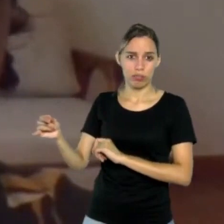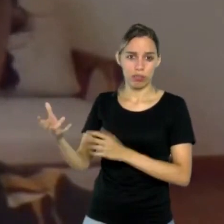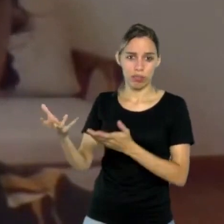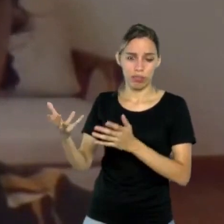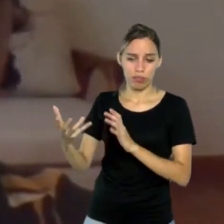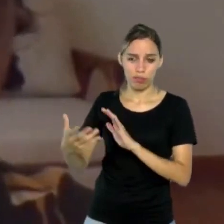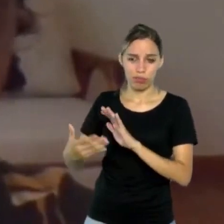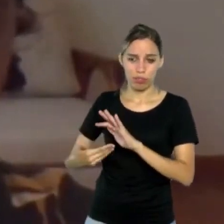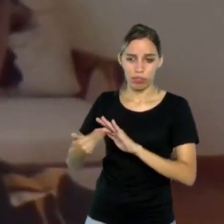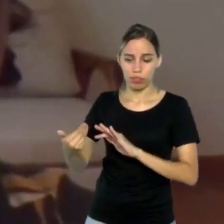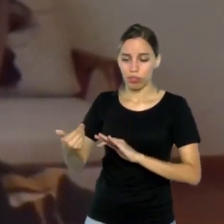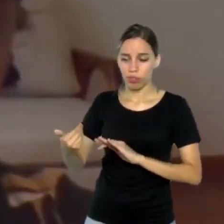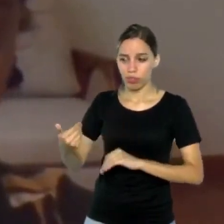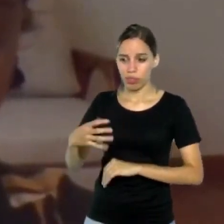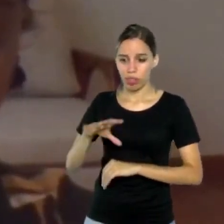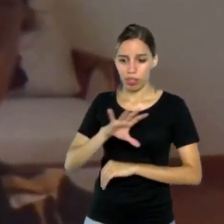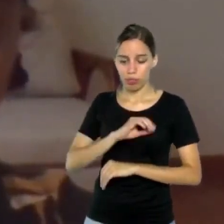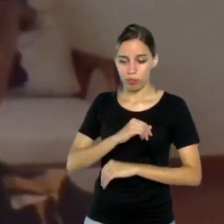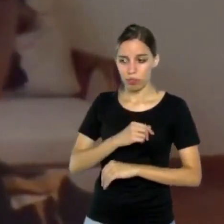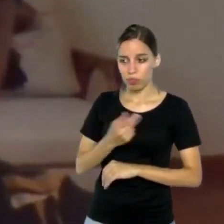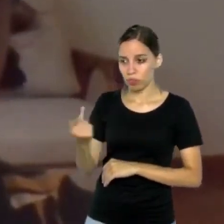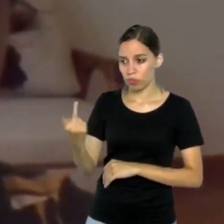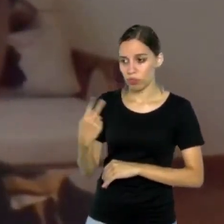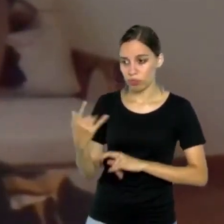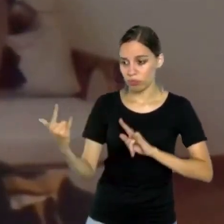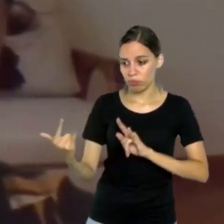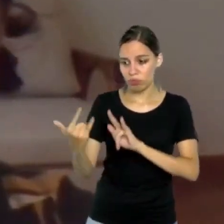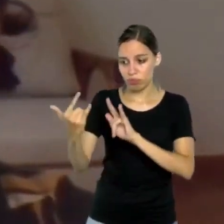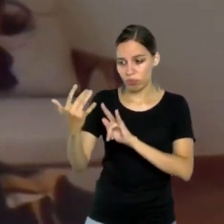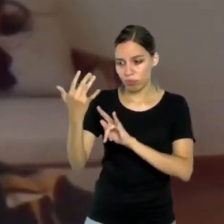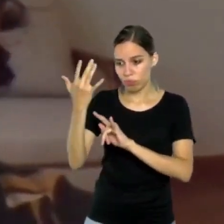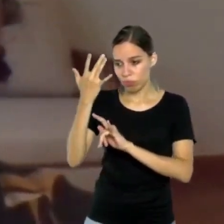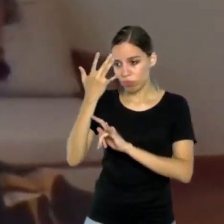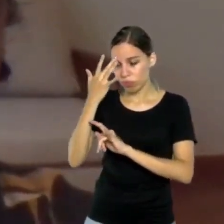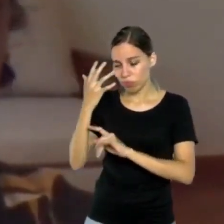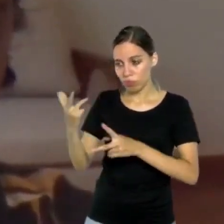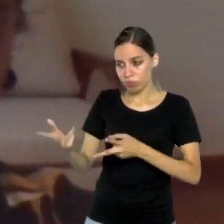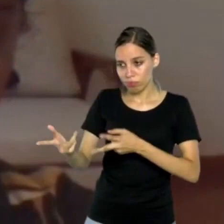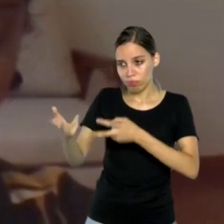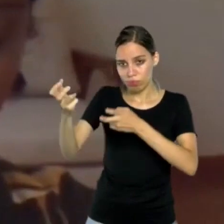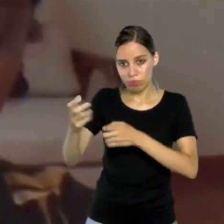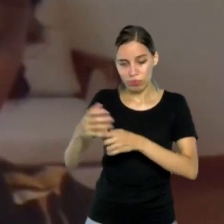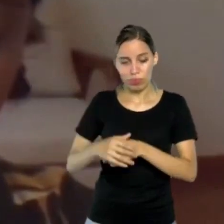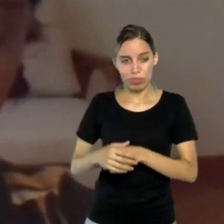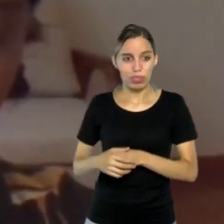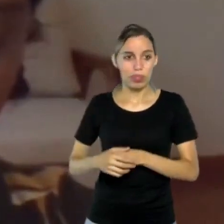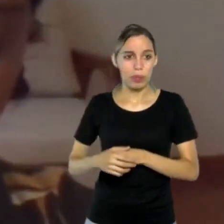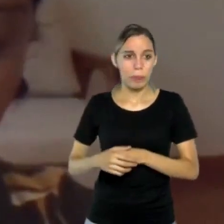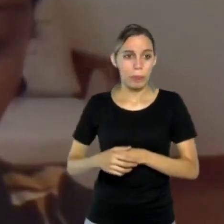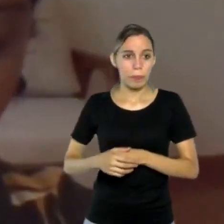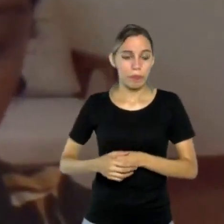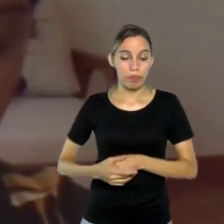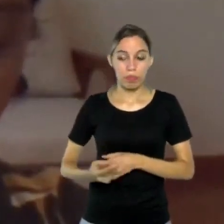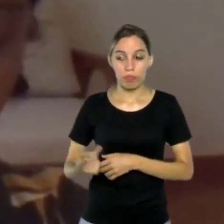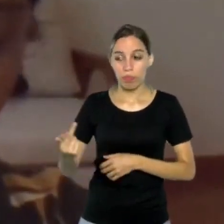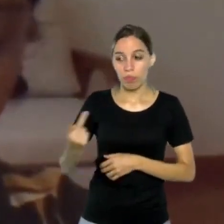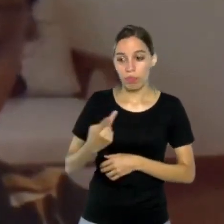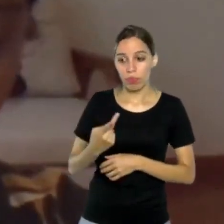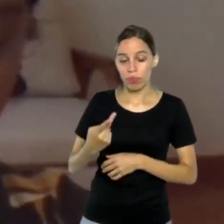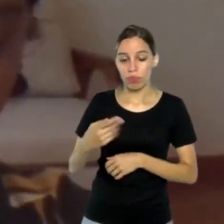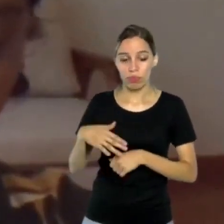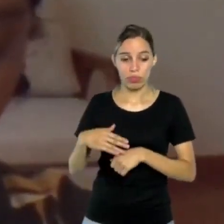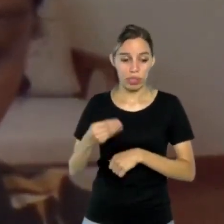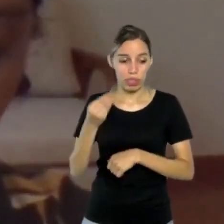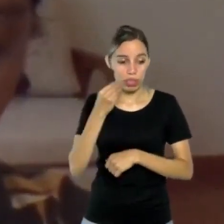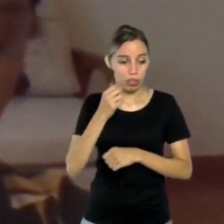soubemos reconhecer, que não era de dança e onde havia longas conversas no quarto escuro. Estivemos juntos muitas vezes na